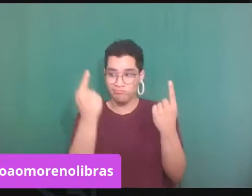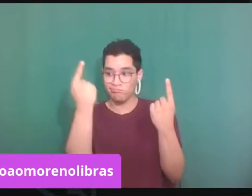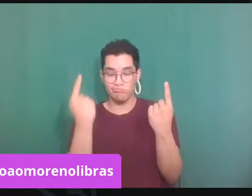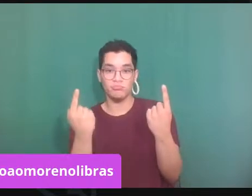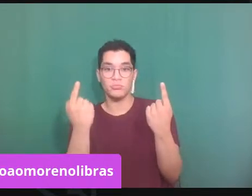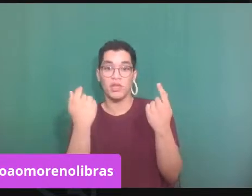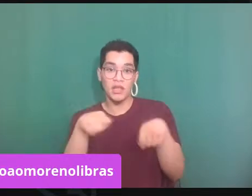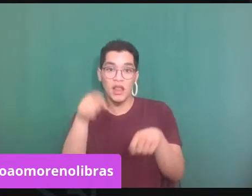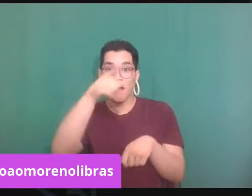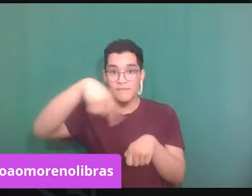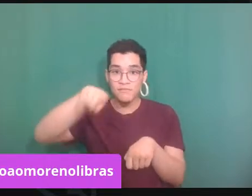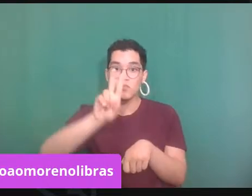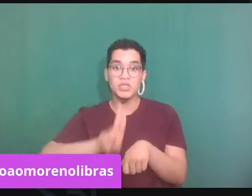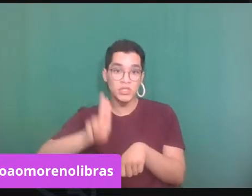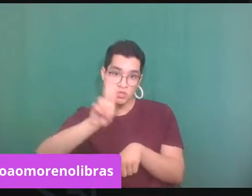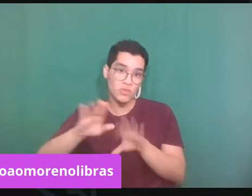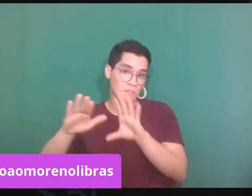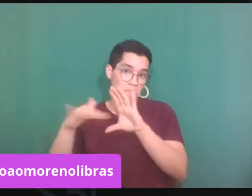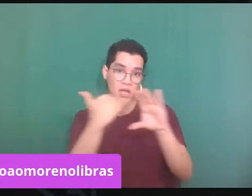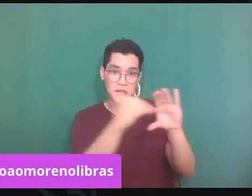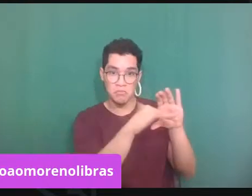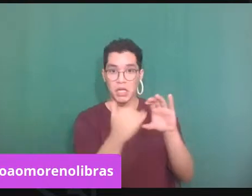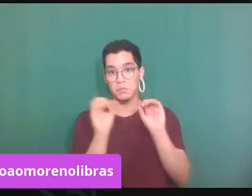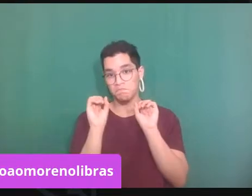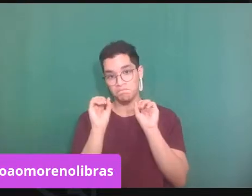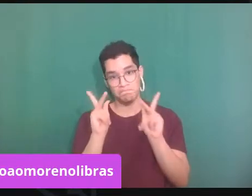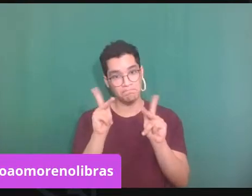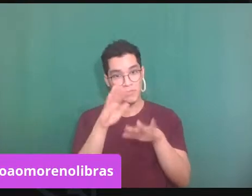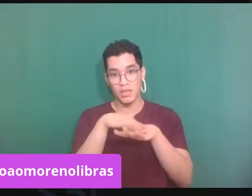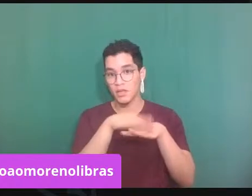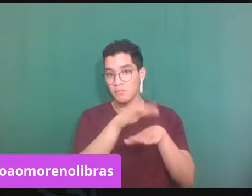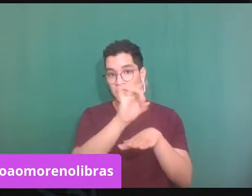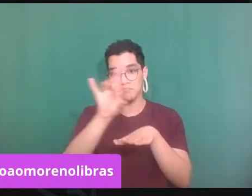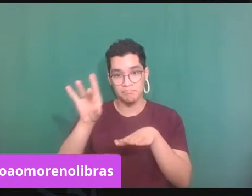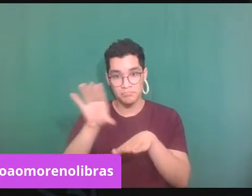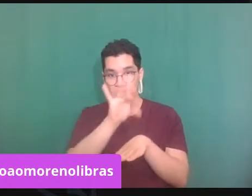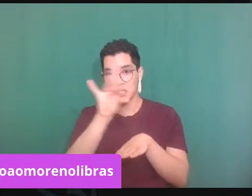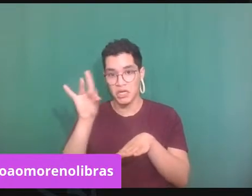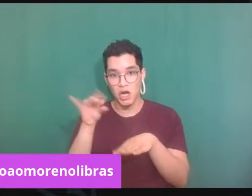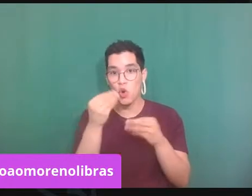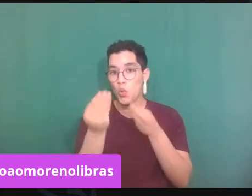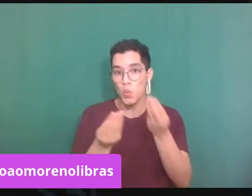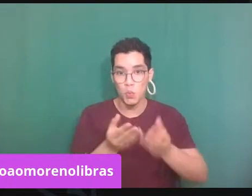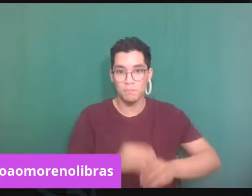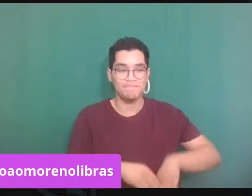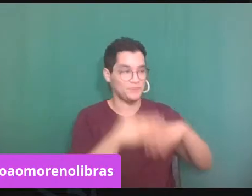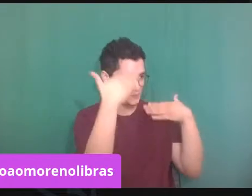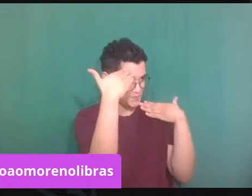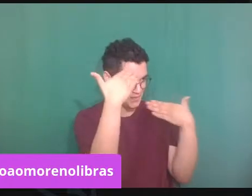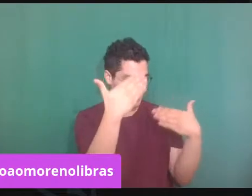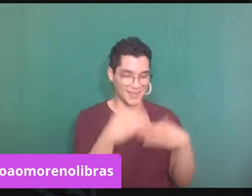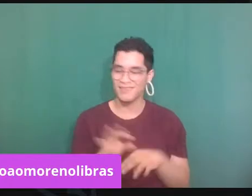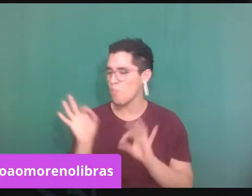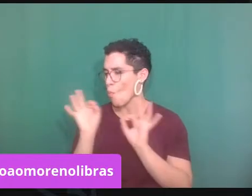o outro. Tá bom? Tá bom, professora, obrigada. Nada.